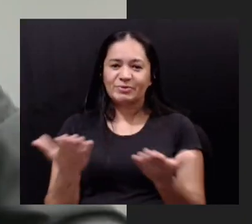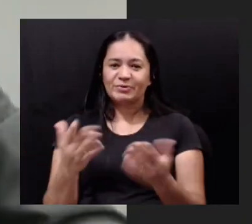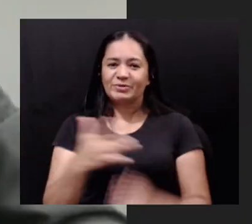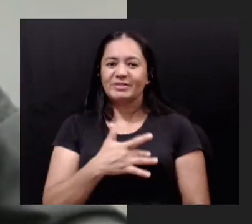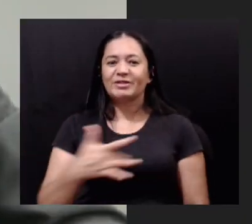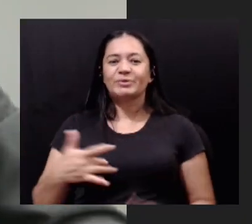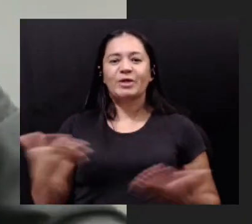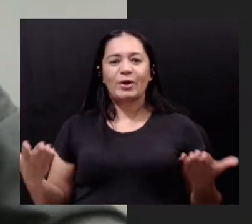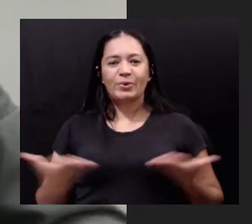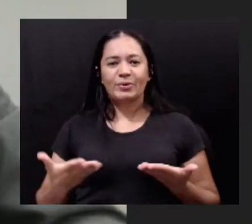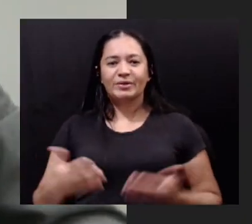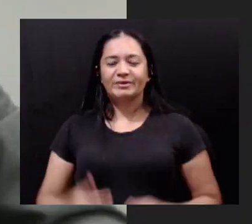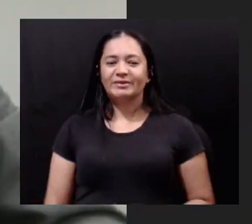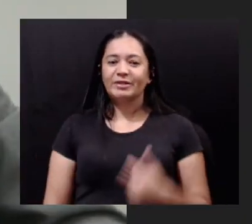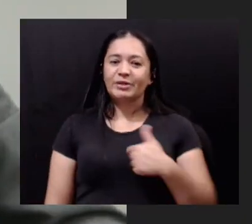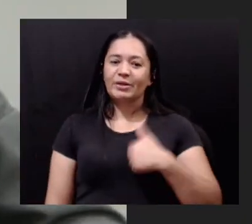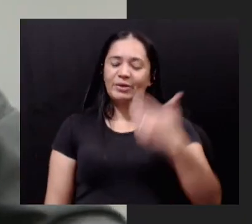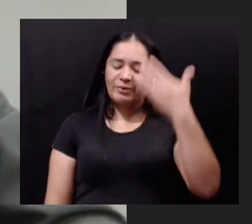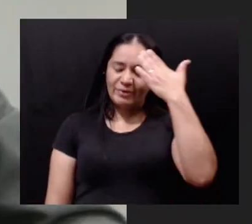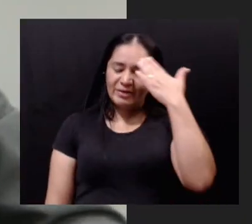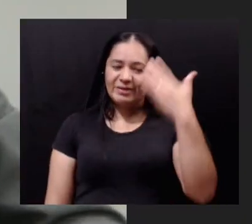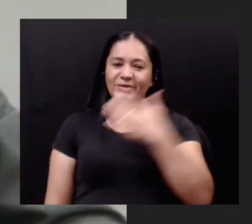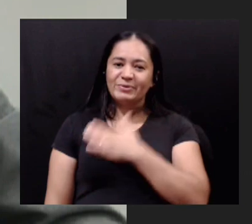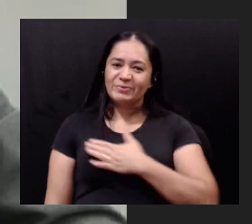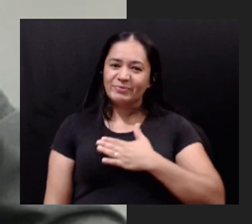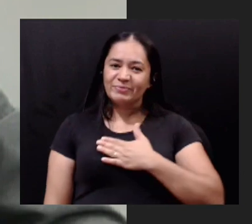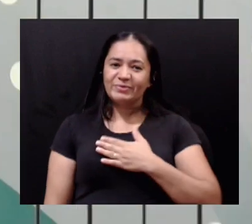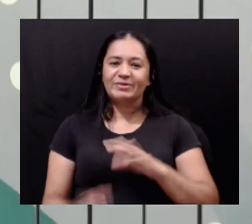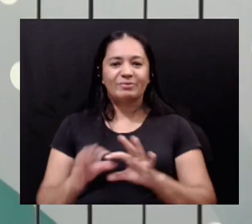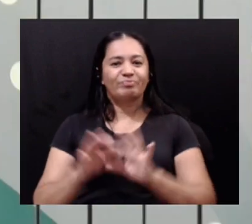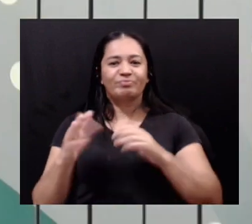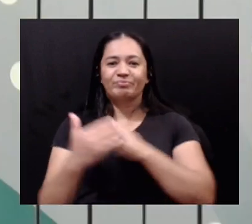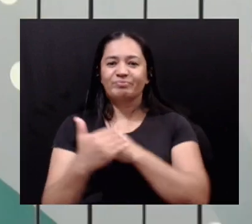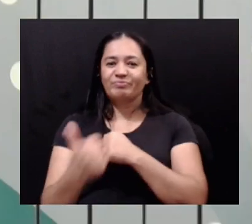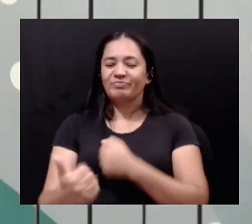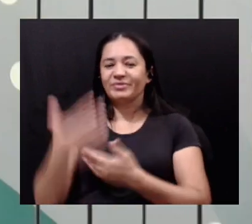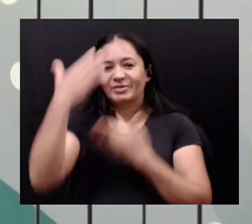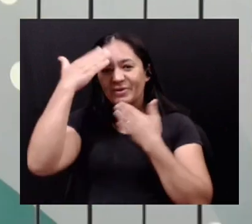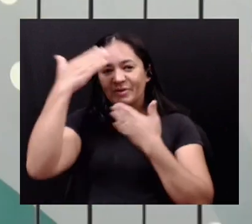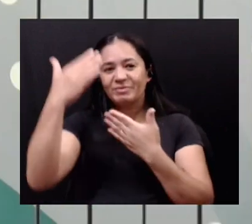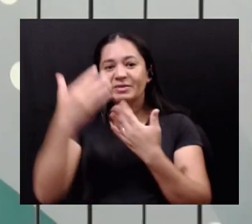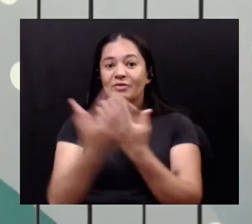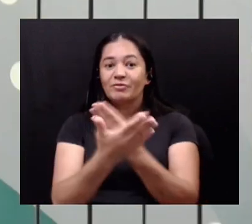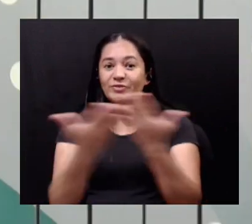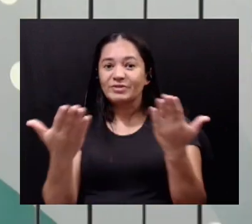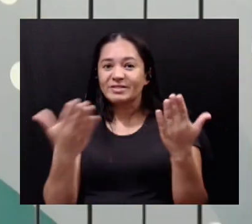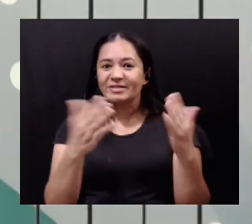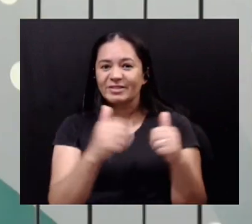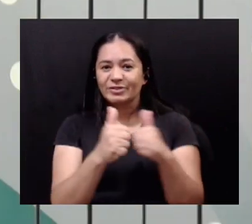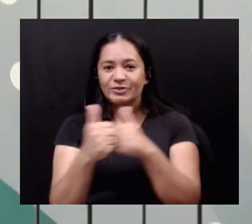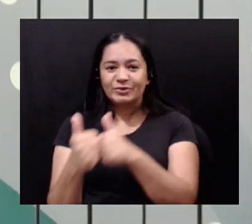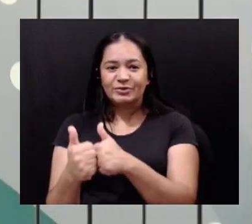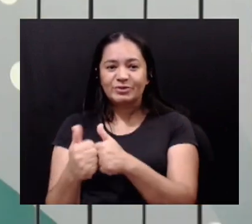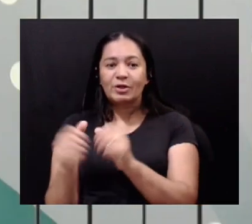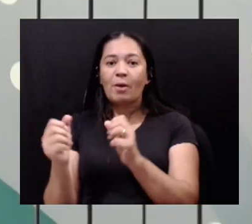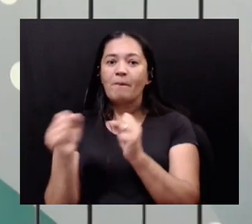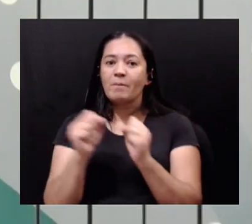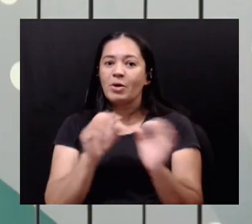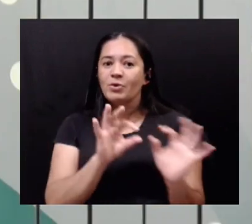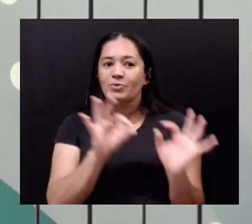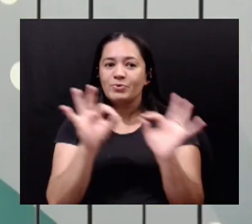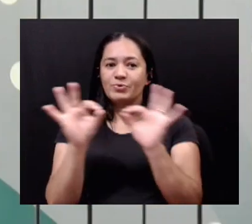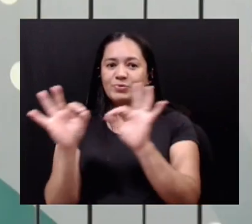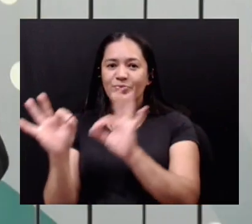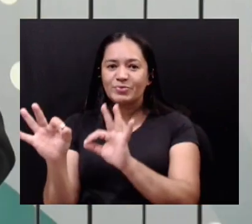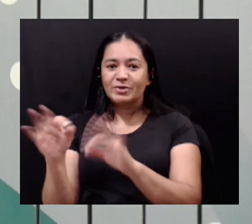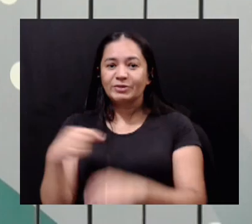que agradeço, foi um prazer e com a disposição. Obrigada também pela sua companhia. Você pode conferir os quadros da nossa programação